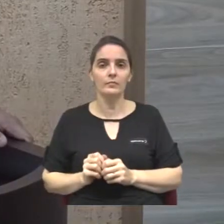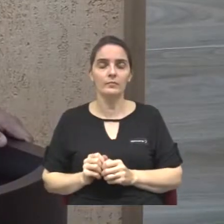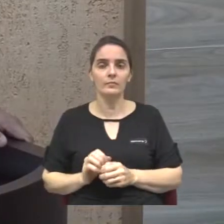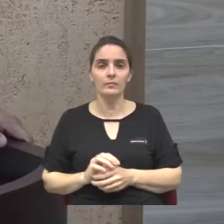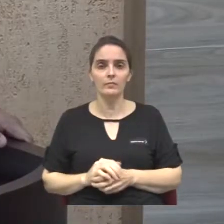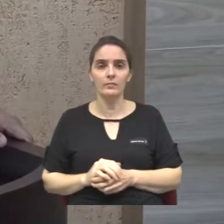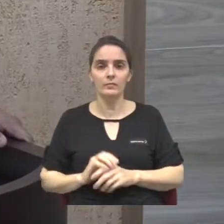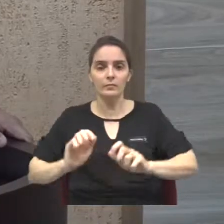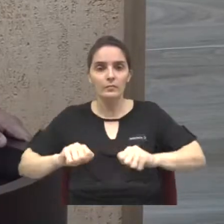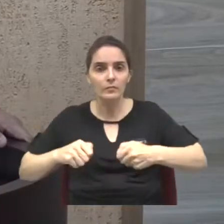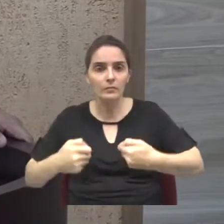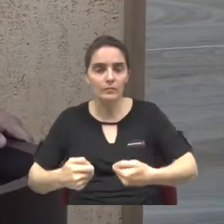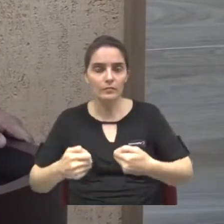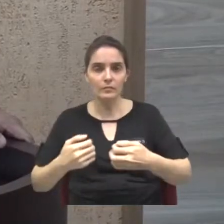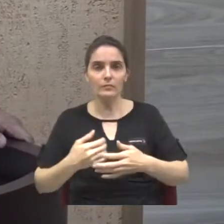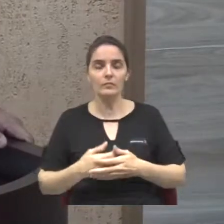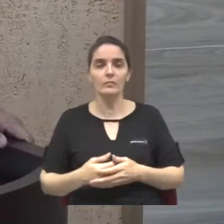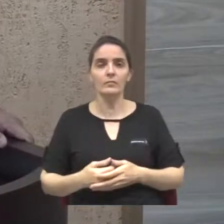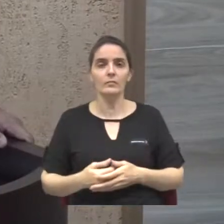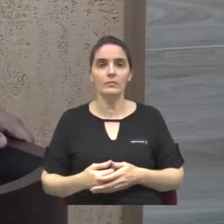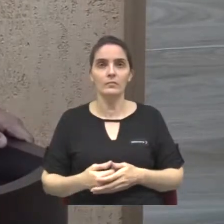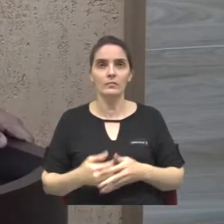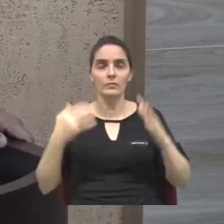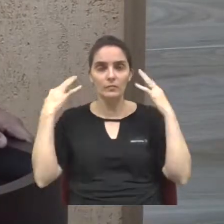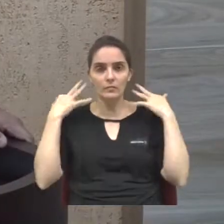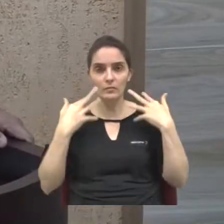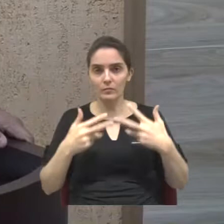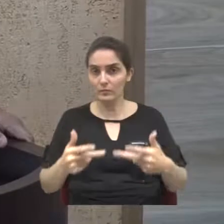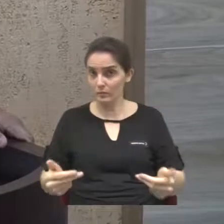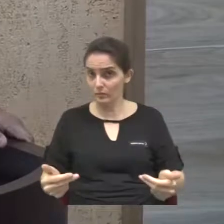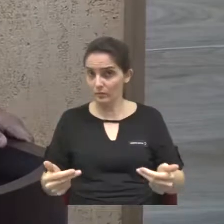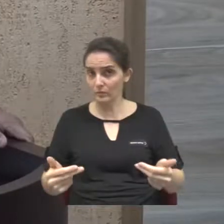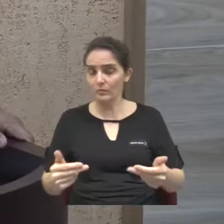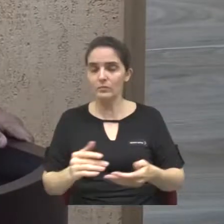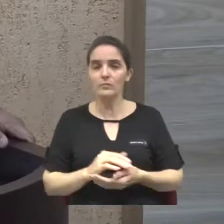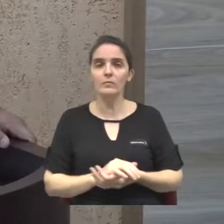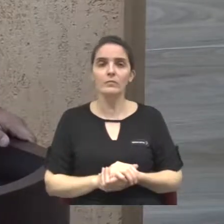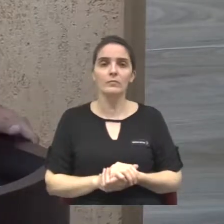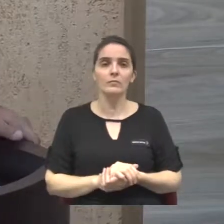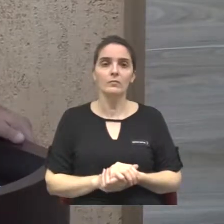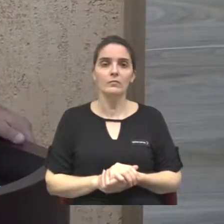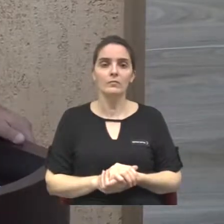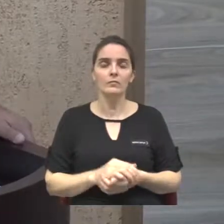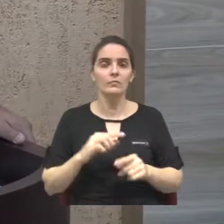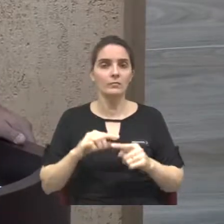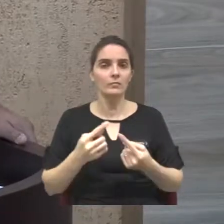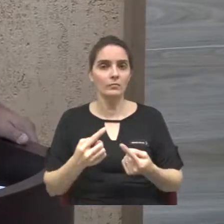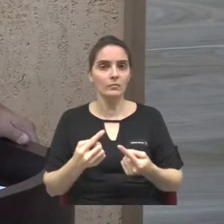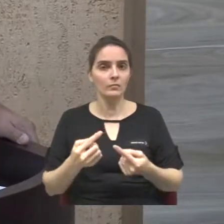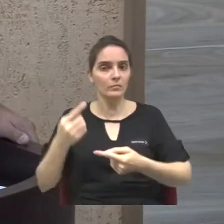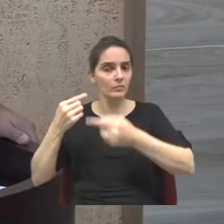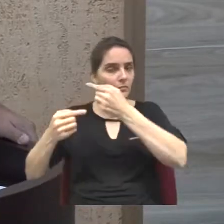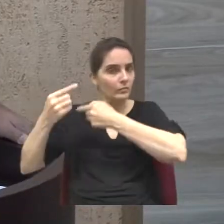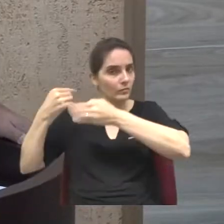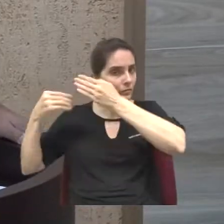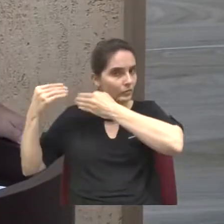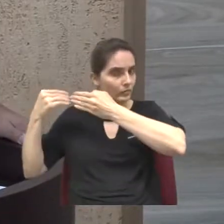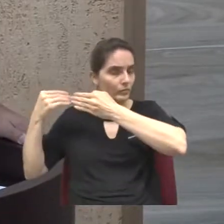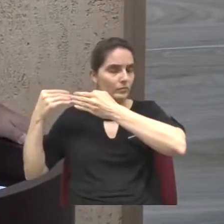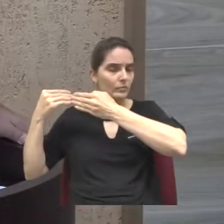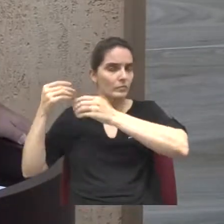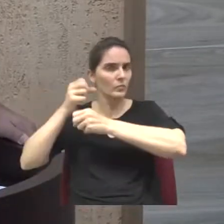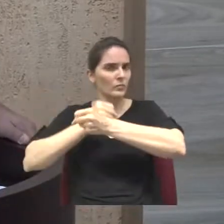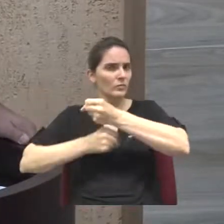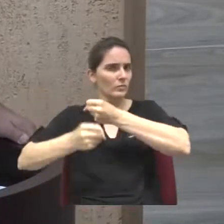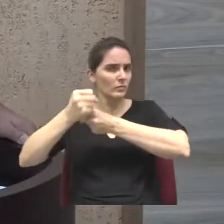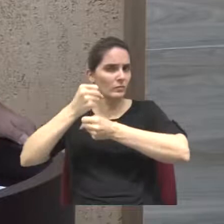para promoção, conscientização e educação. E num tempo não muito distante, no ano passado, quando eu fiz da